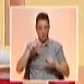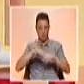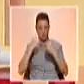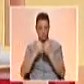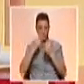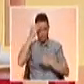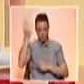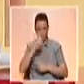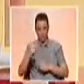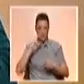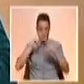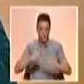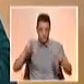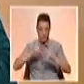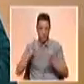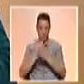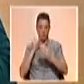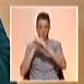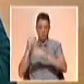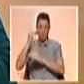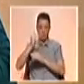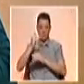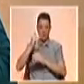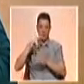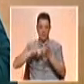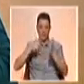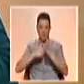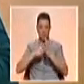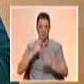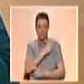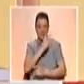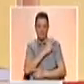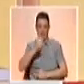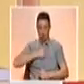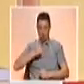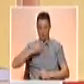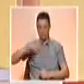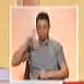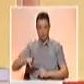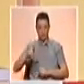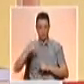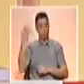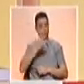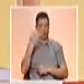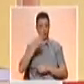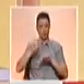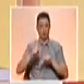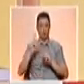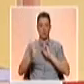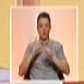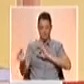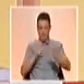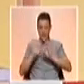Civil. É professora e é investigadora da Escola Superior de Biotecnologia da Universidade Católica Portuguesa, no Porto. Quando estive a preparar